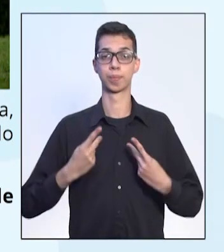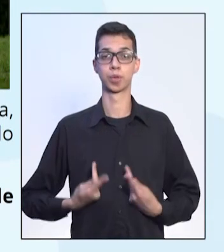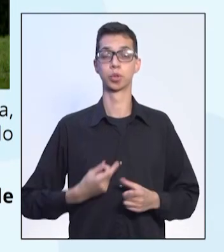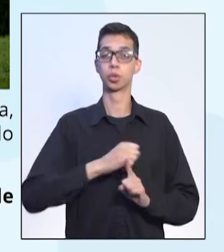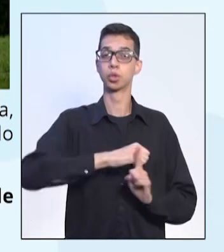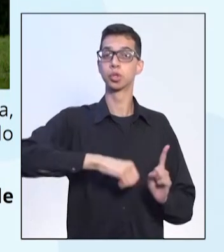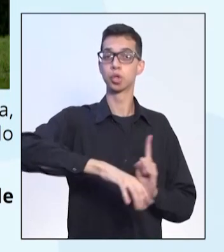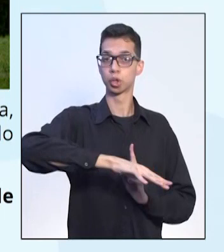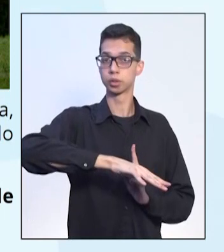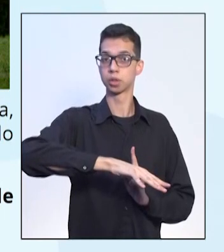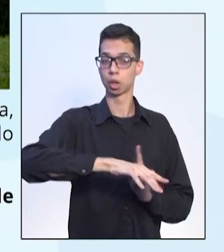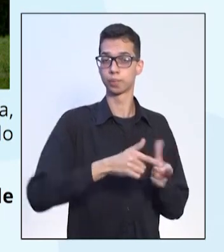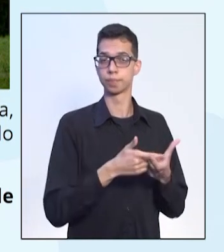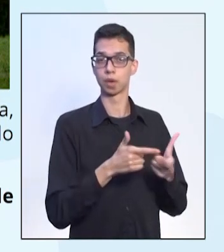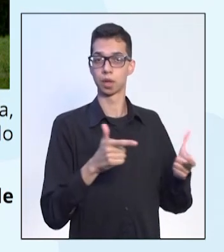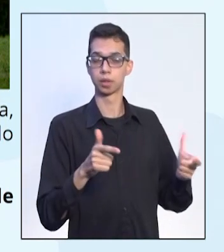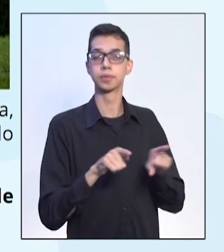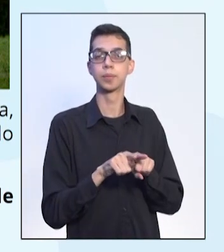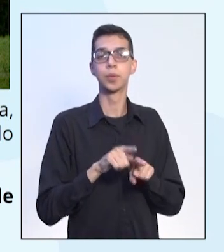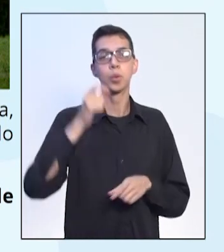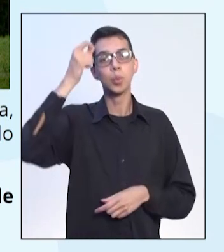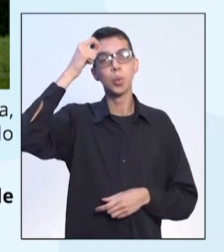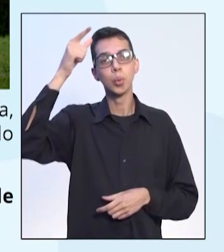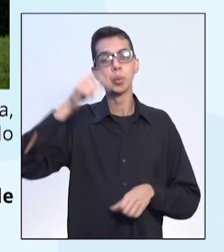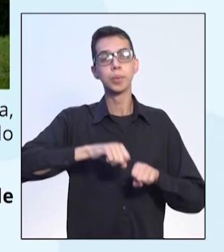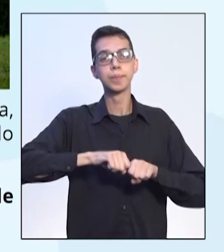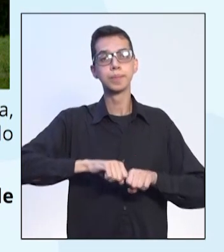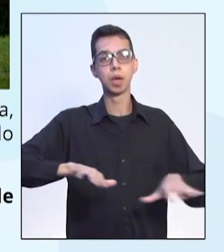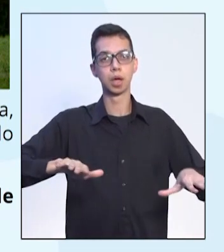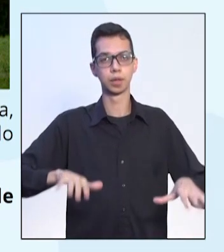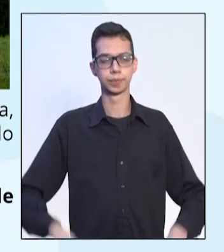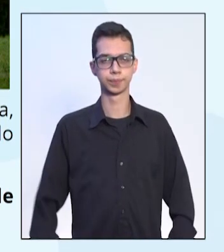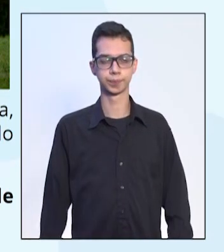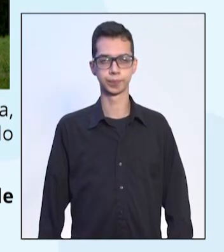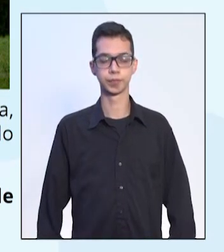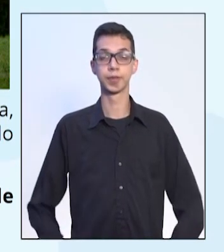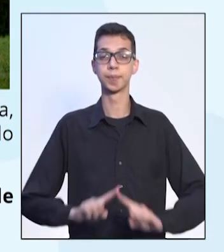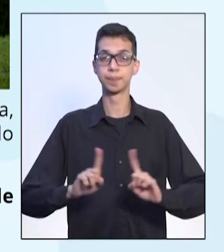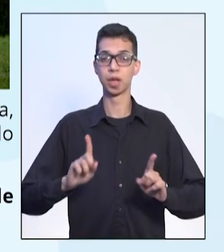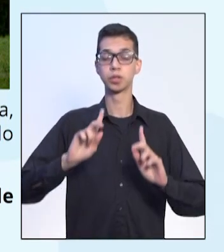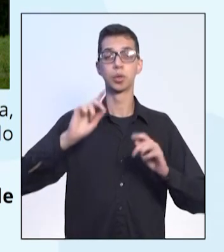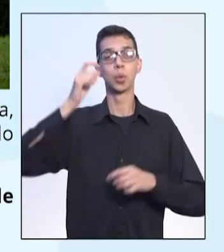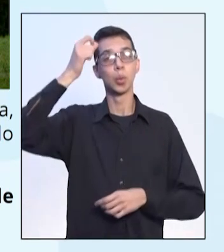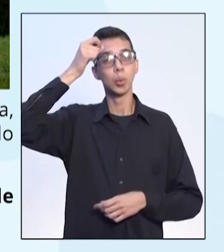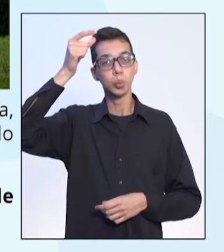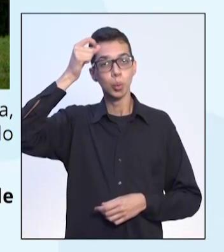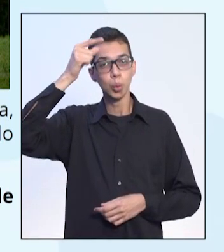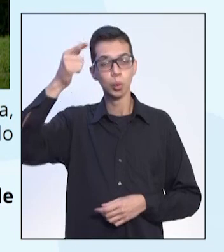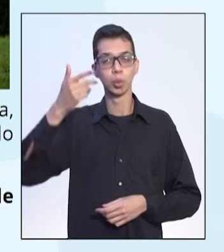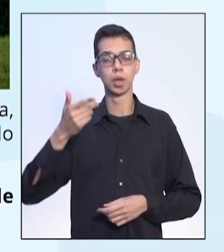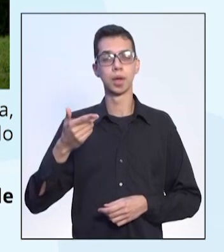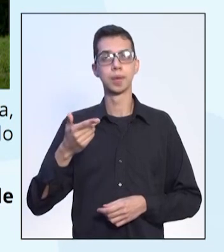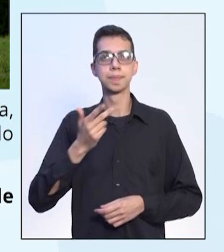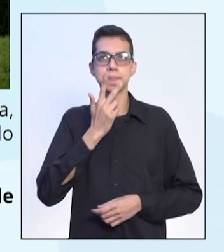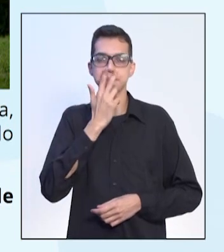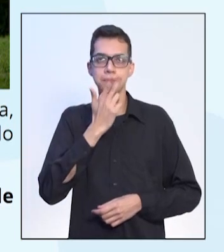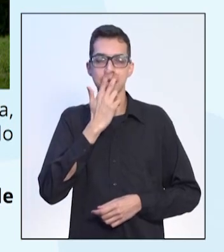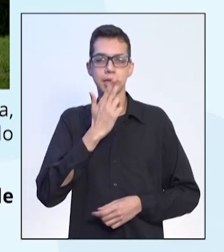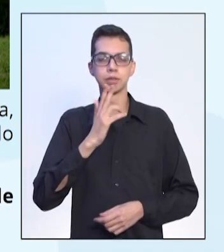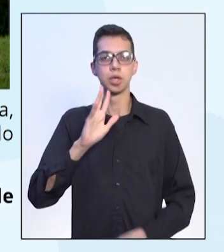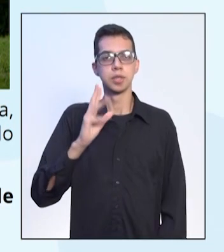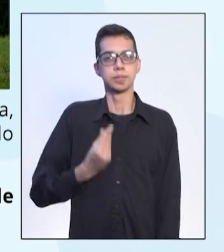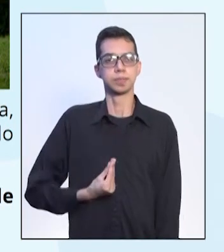consequência, culturalmente. Como a cultura é um cultivo constante do espírito e parte da natureza humana,